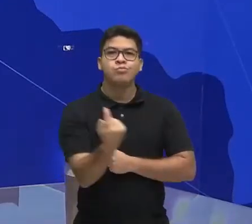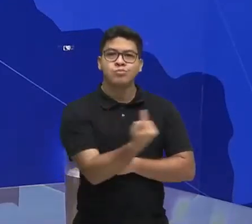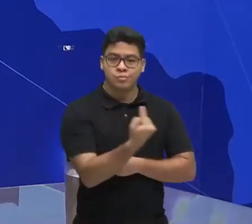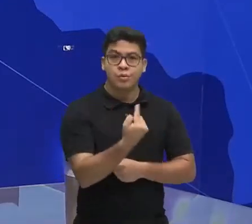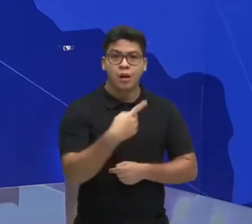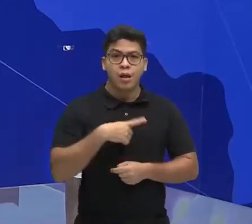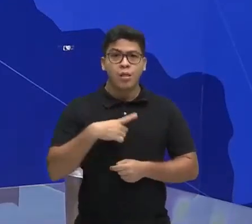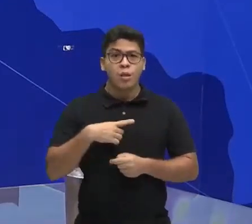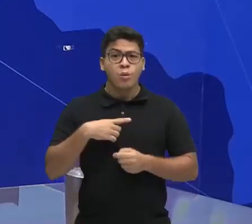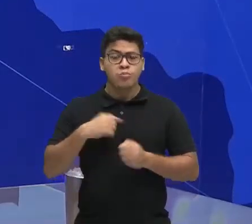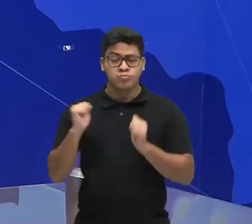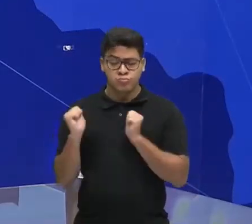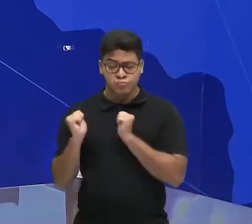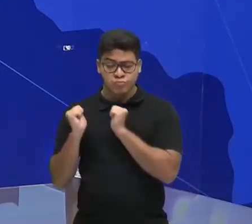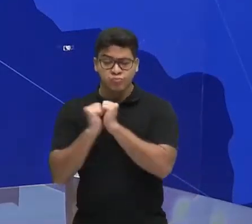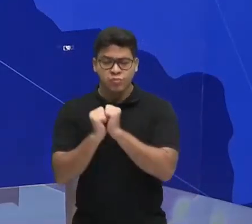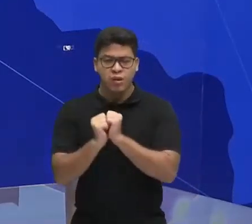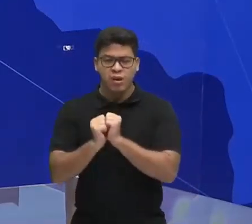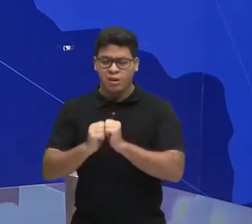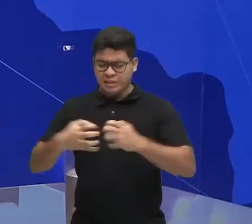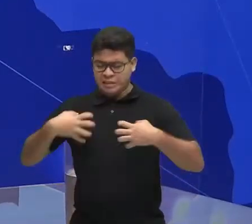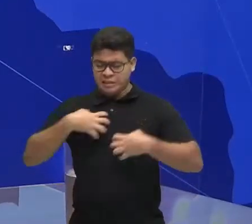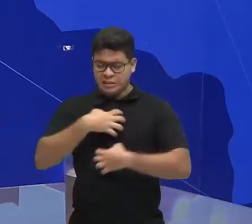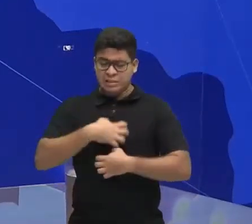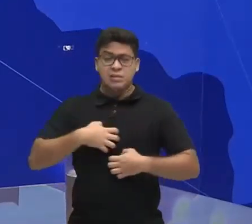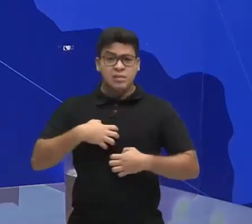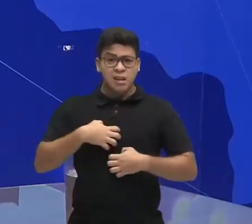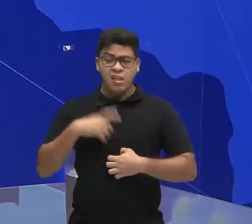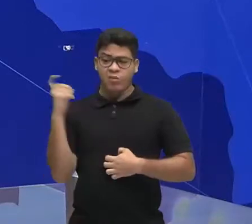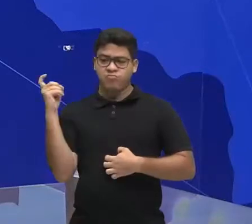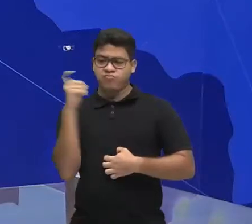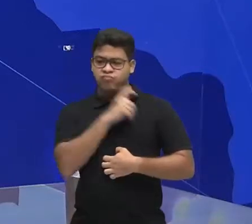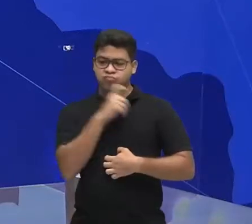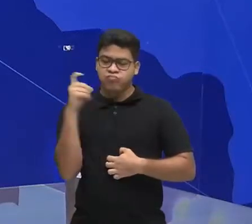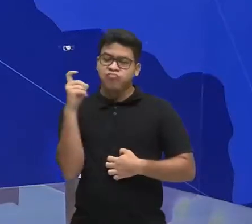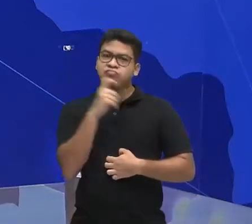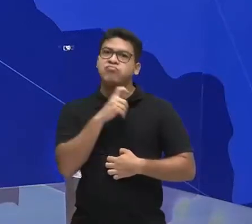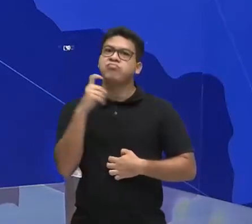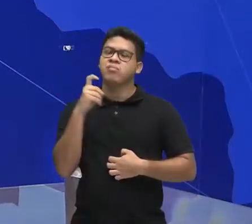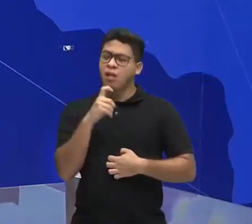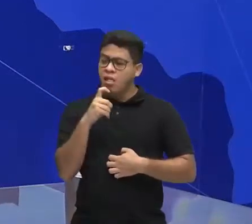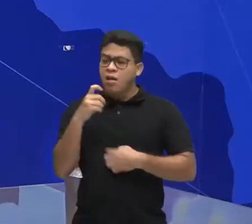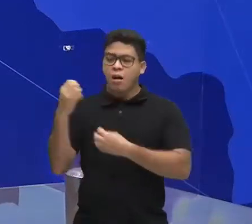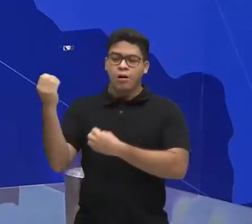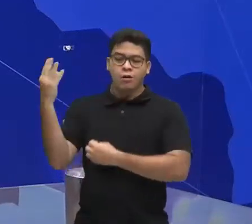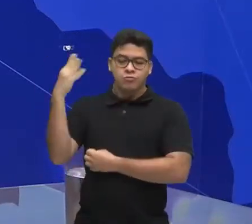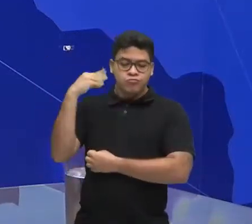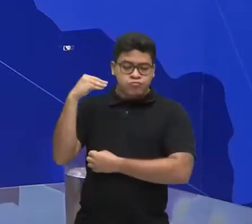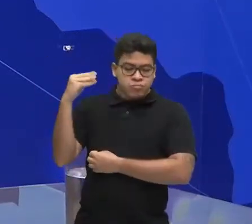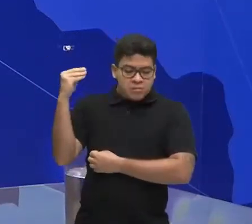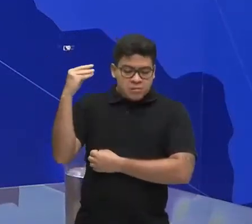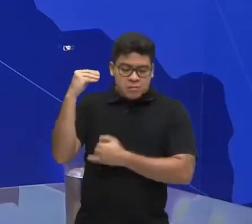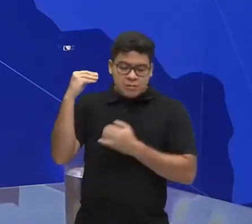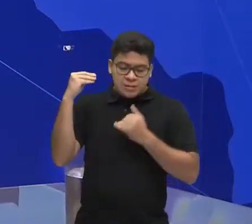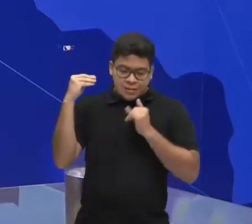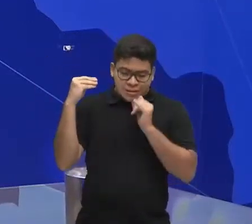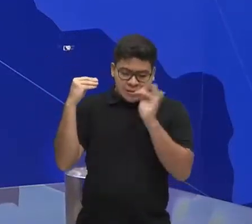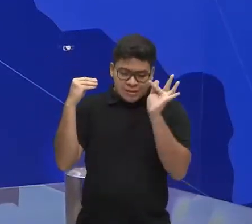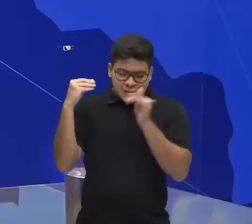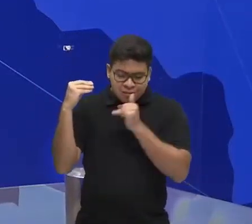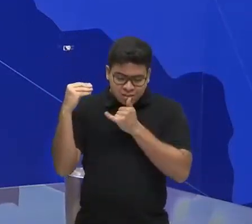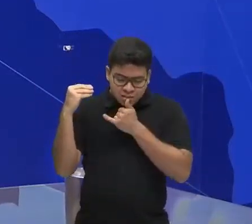Porque o sofrimento, ele mente para as pessoas que estão sofrendo. Ele conta uma mentira. A mentira central do sofrimento é a da